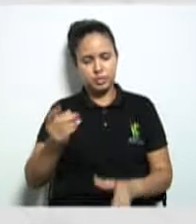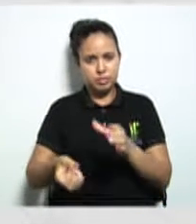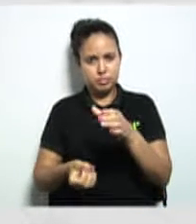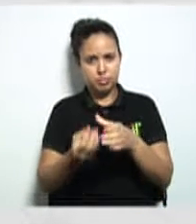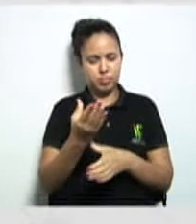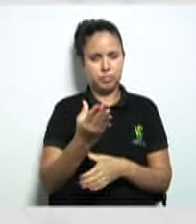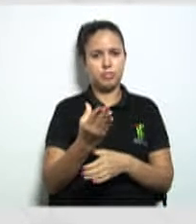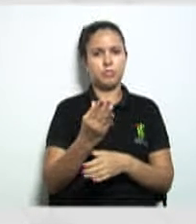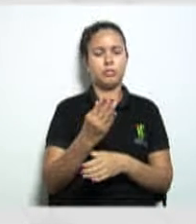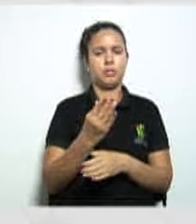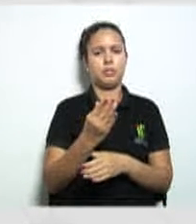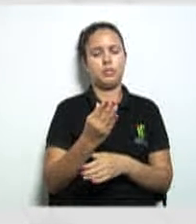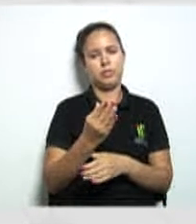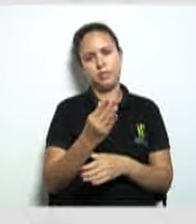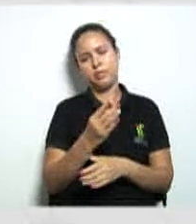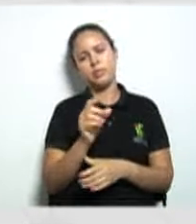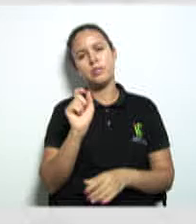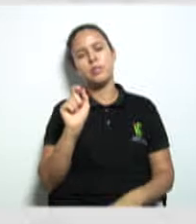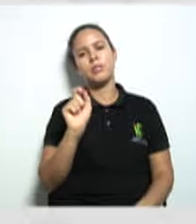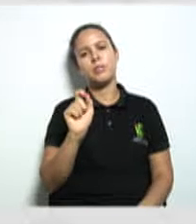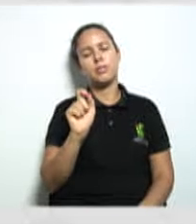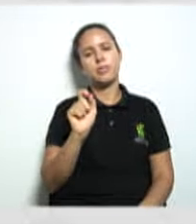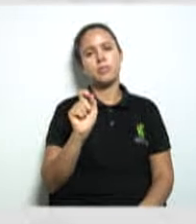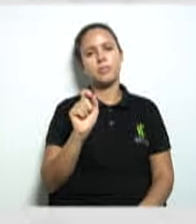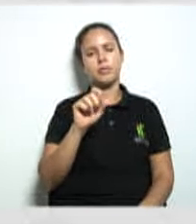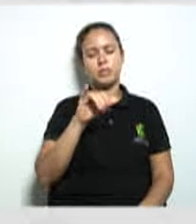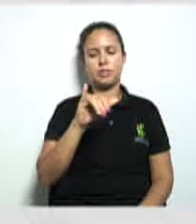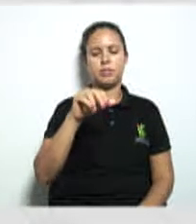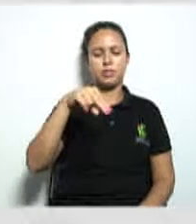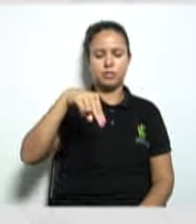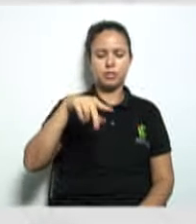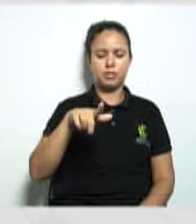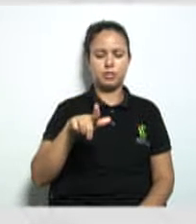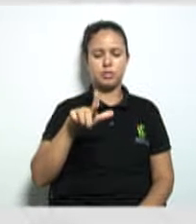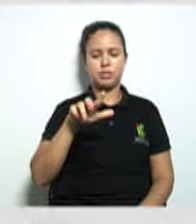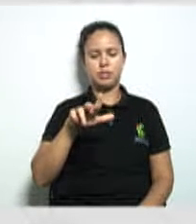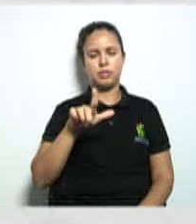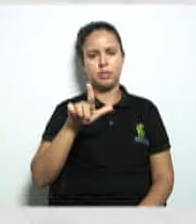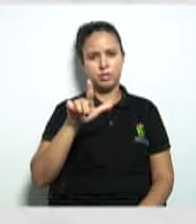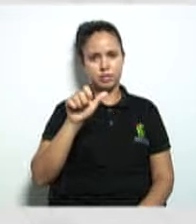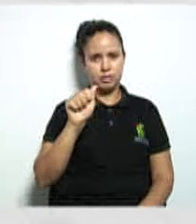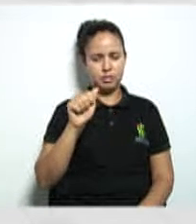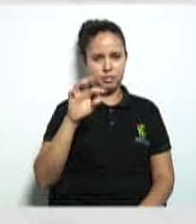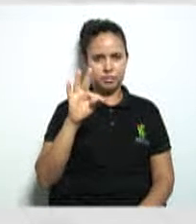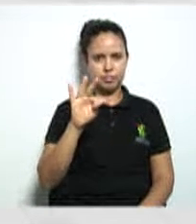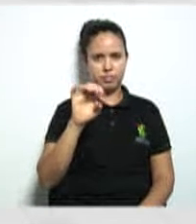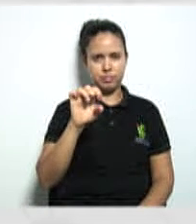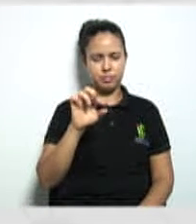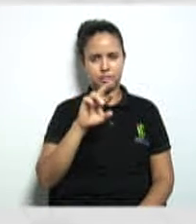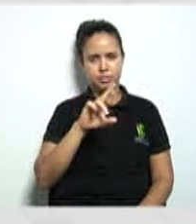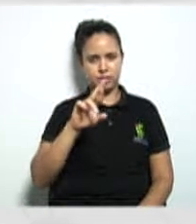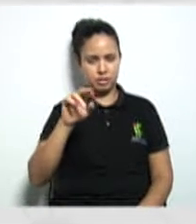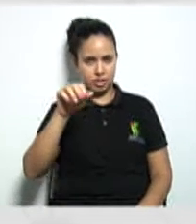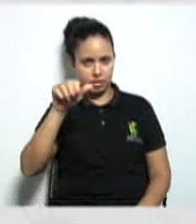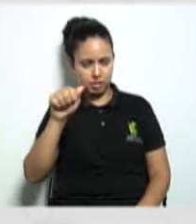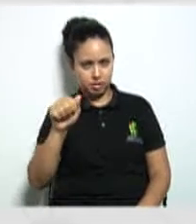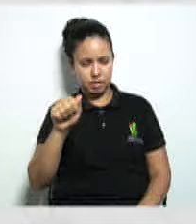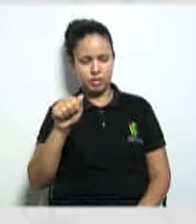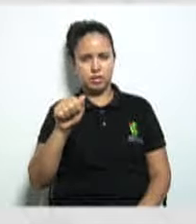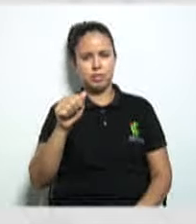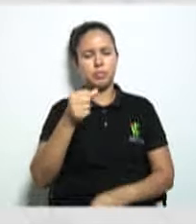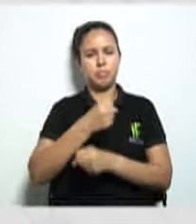durante a Revolução Industrial, é isso mesmo, Revolução Industrial, lá